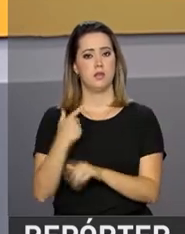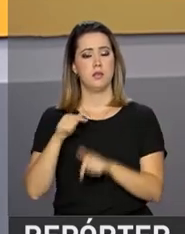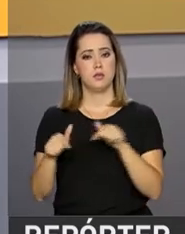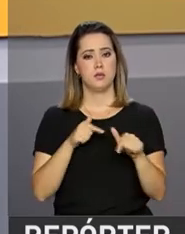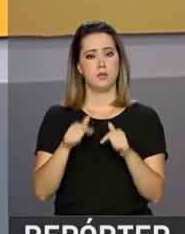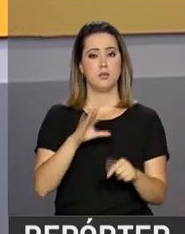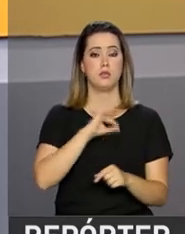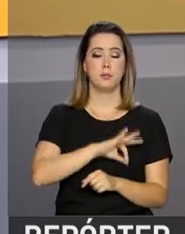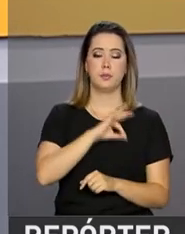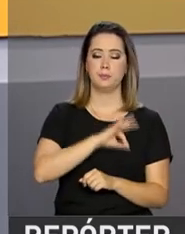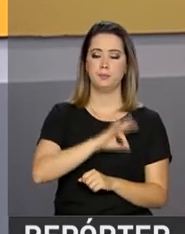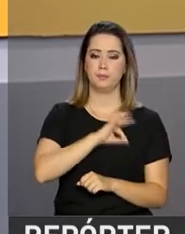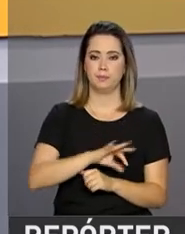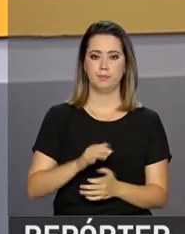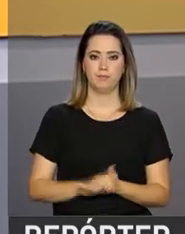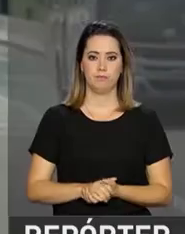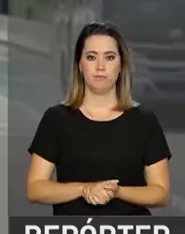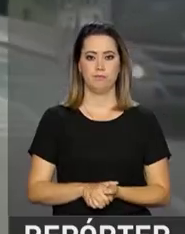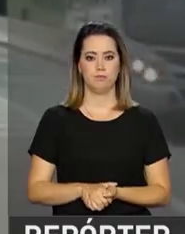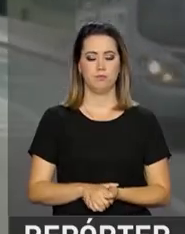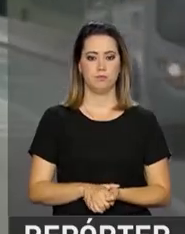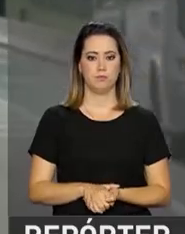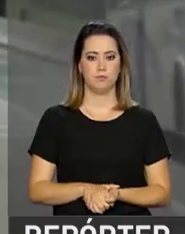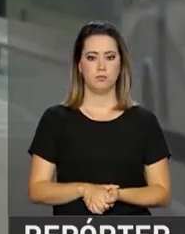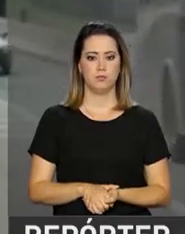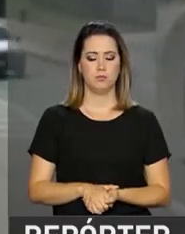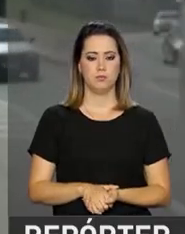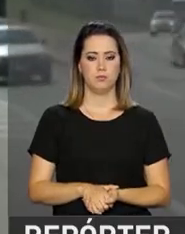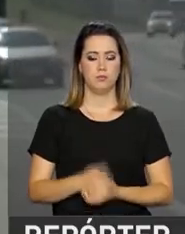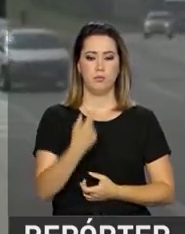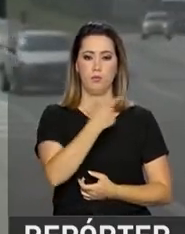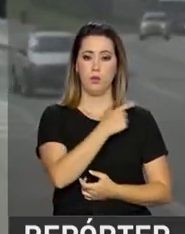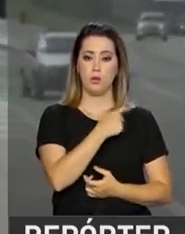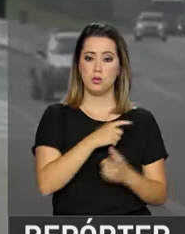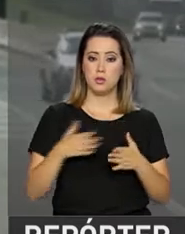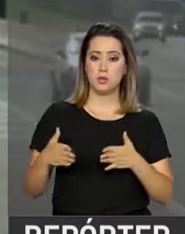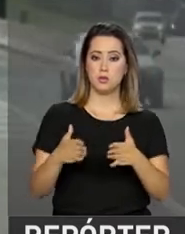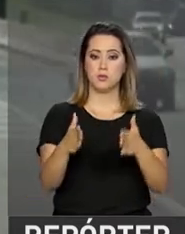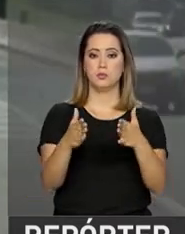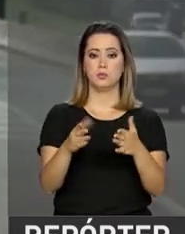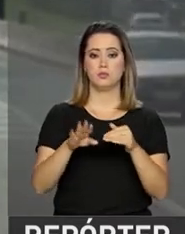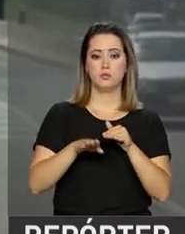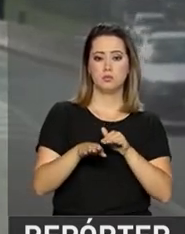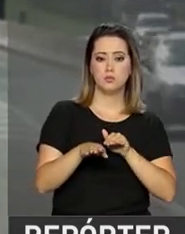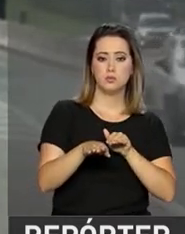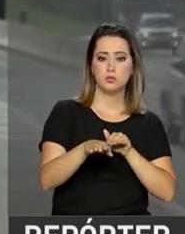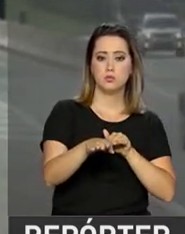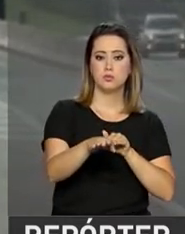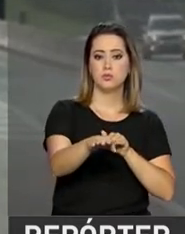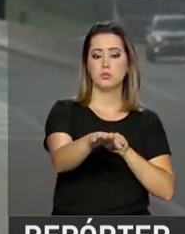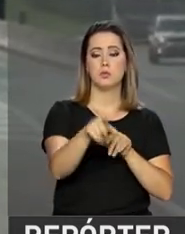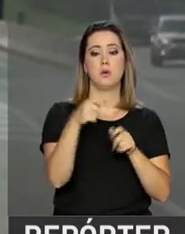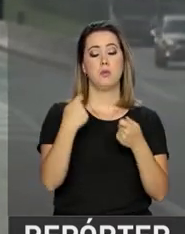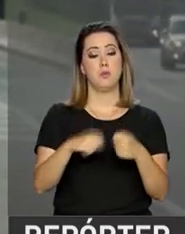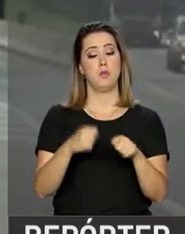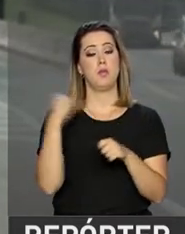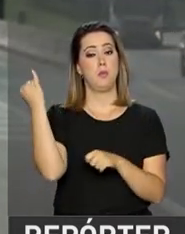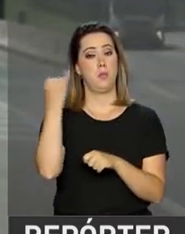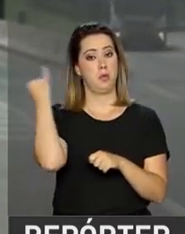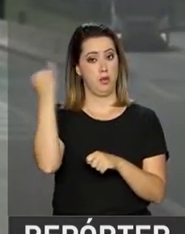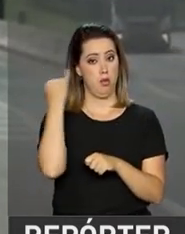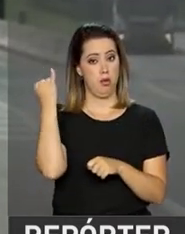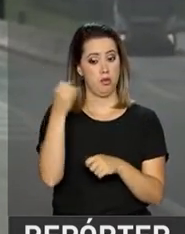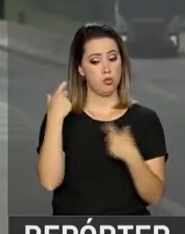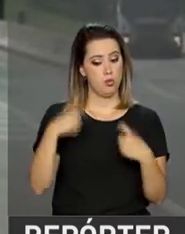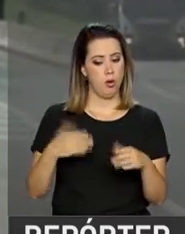e renda no estado. A rodovia Niterói-Manilha, na BR-101, é uma importante